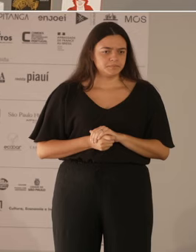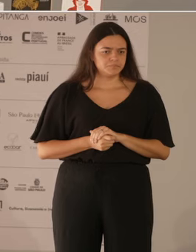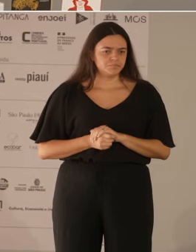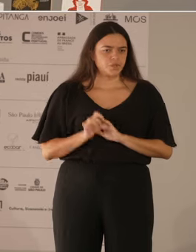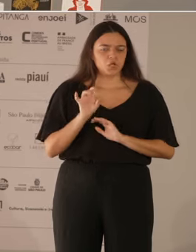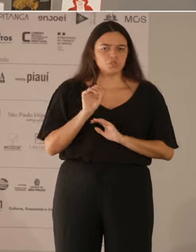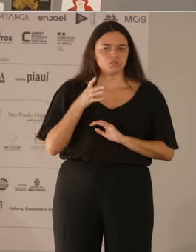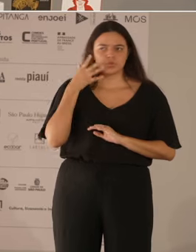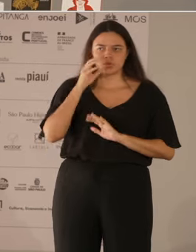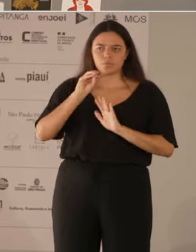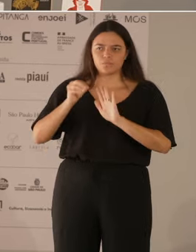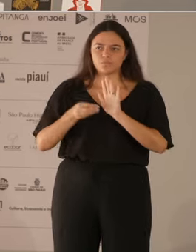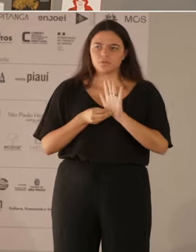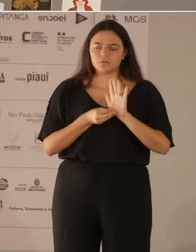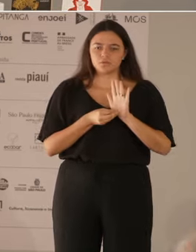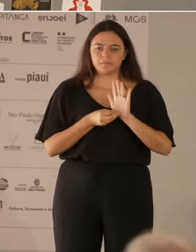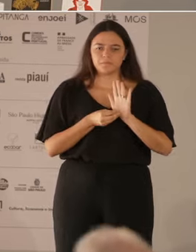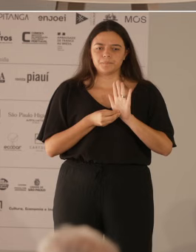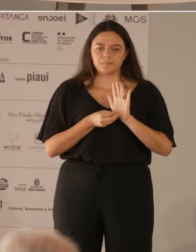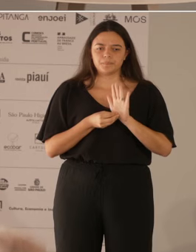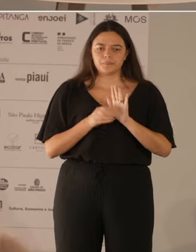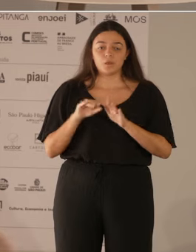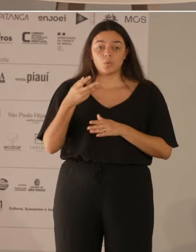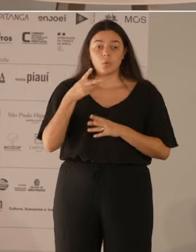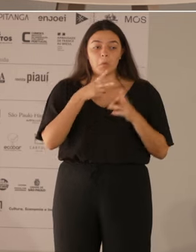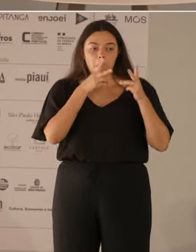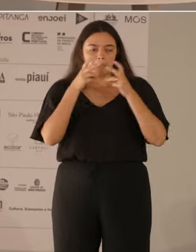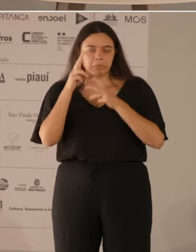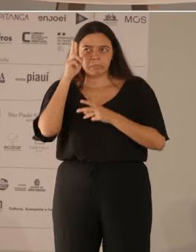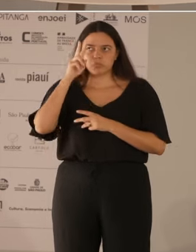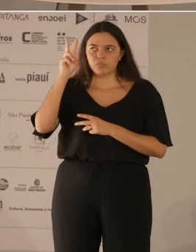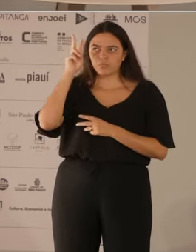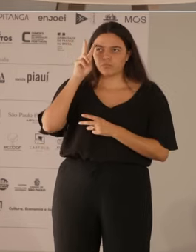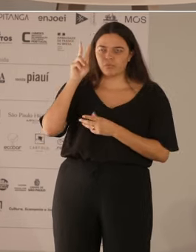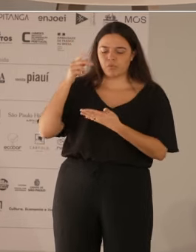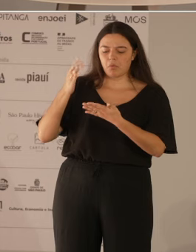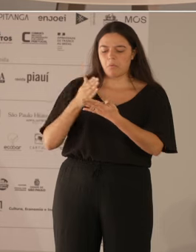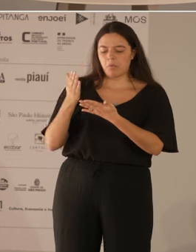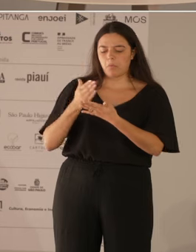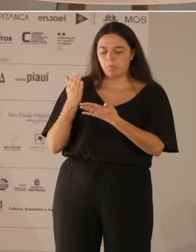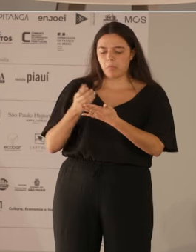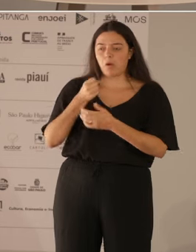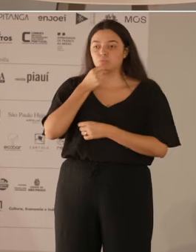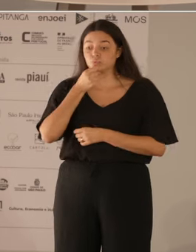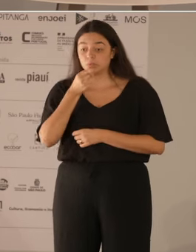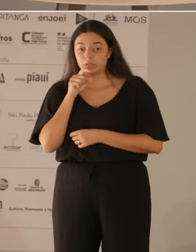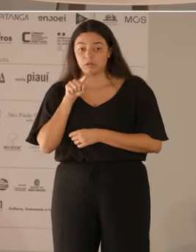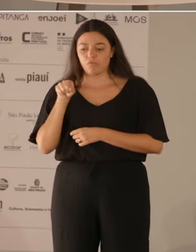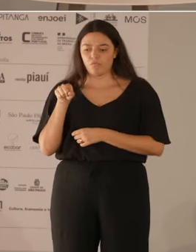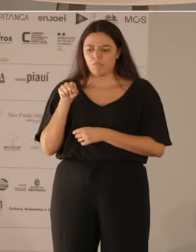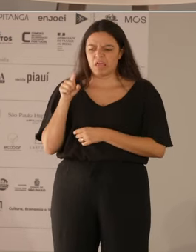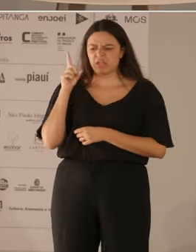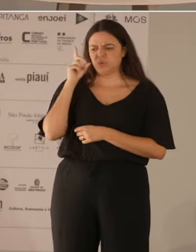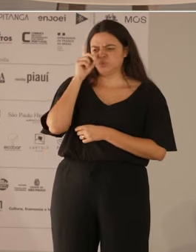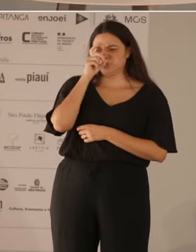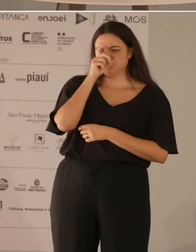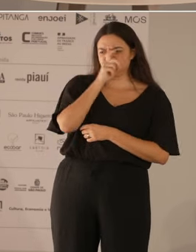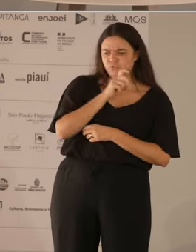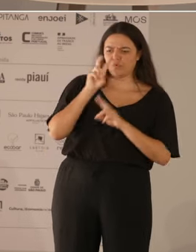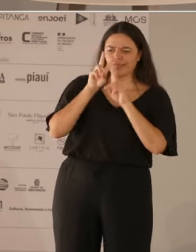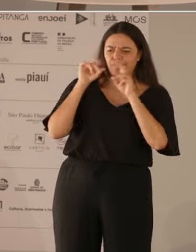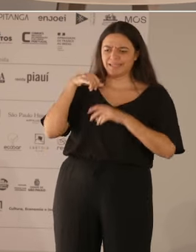uma coisinha, né? Quando a gente olha a história, né, como jornalista, eu olho, ah, que difícil falar sobre a